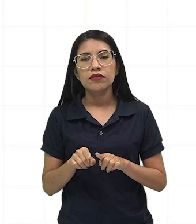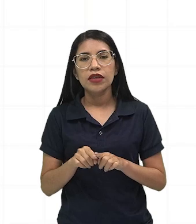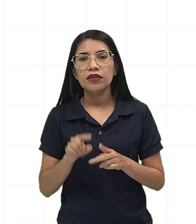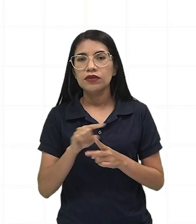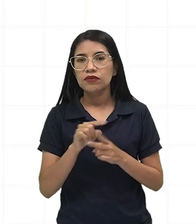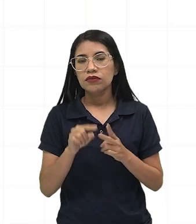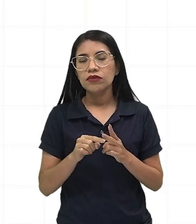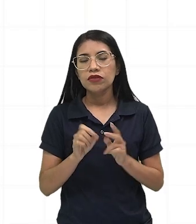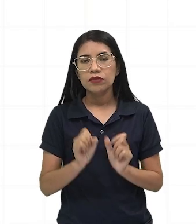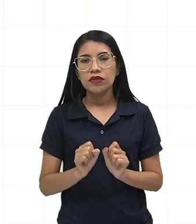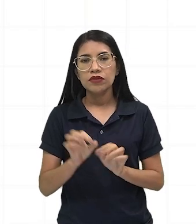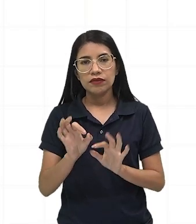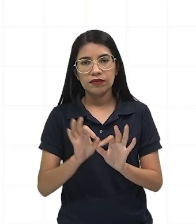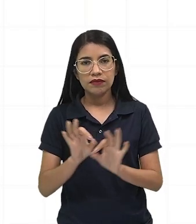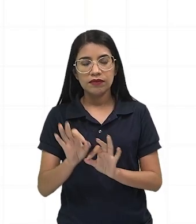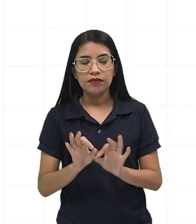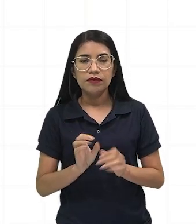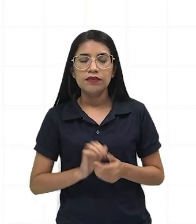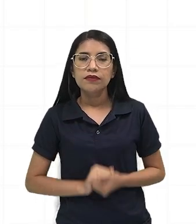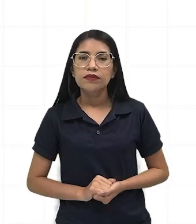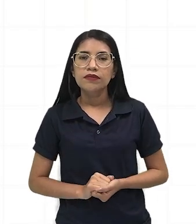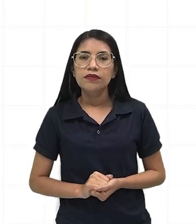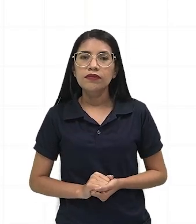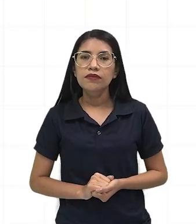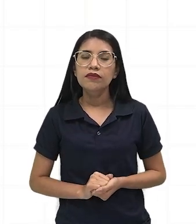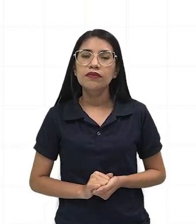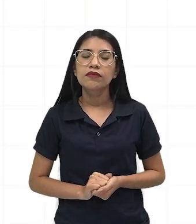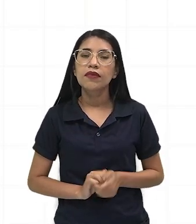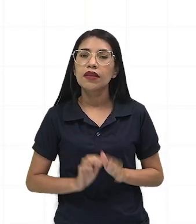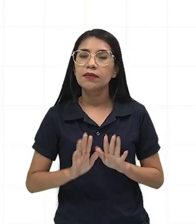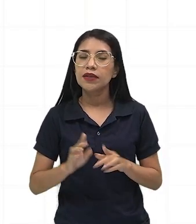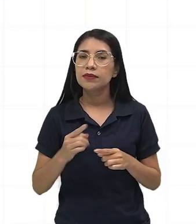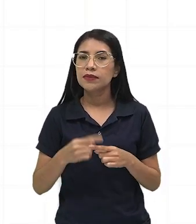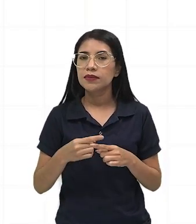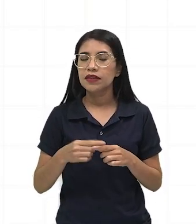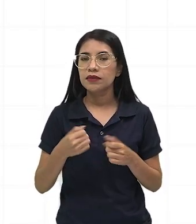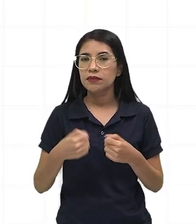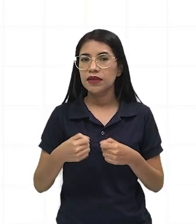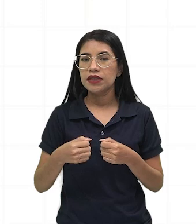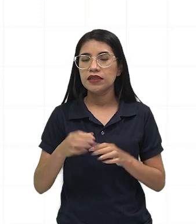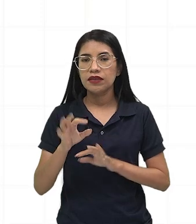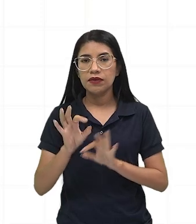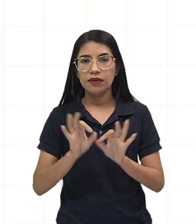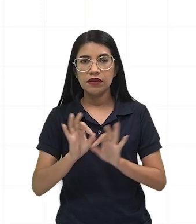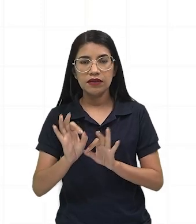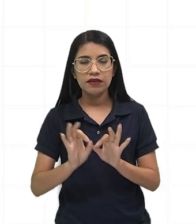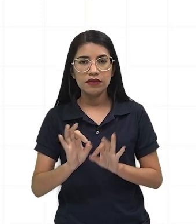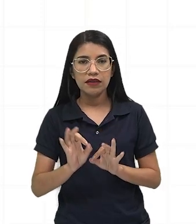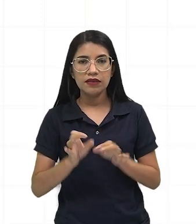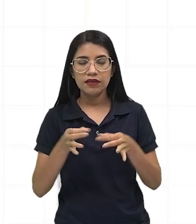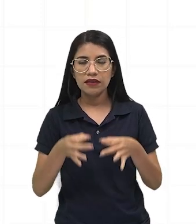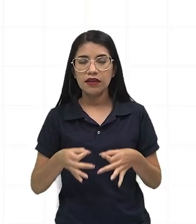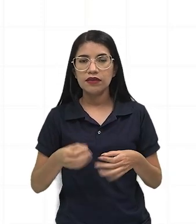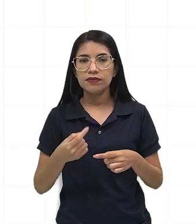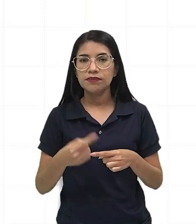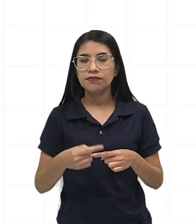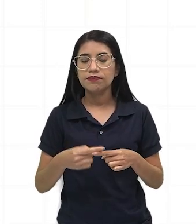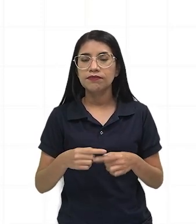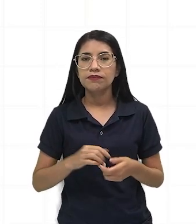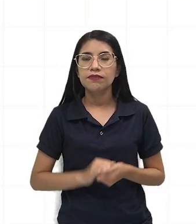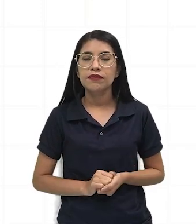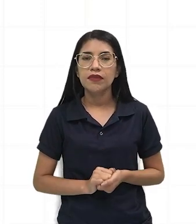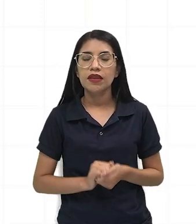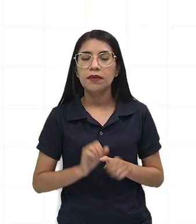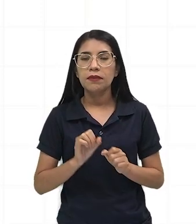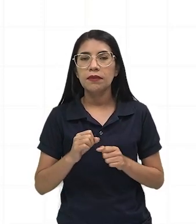decrescente. Agora, por que você precisa fazer essa organização em